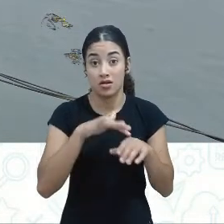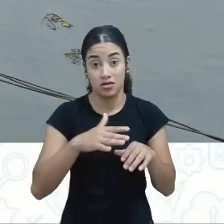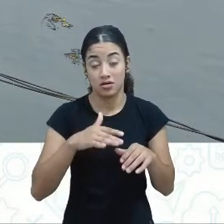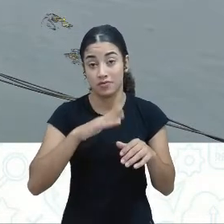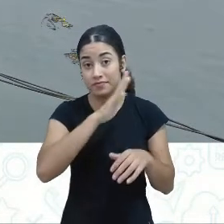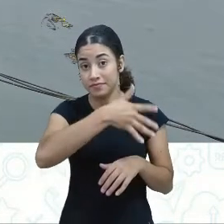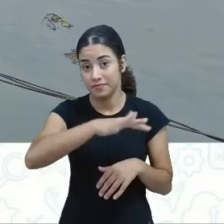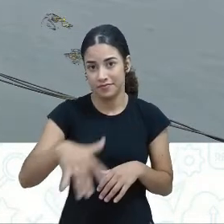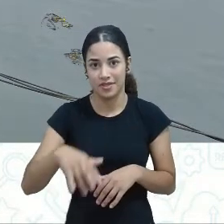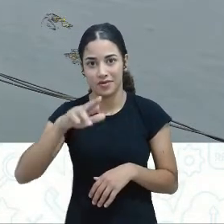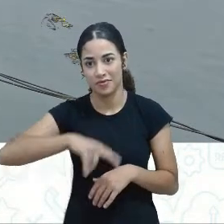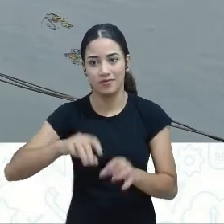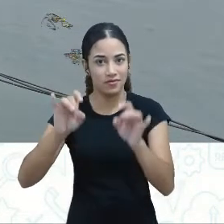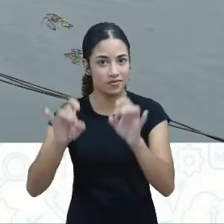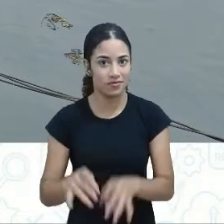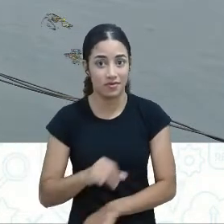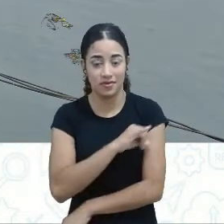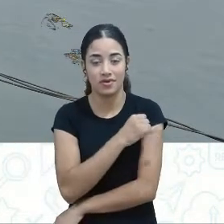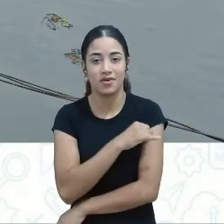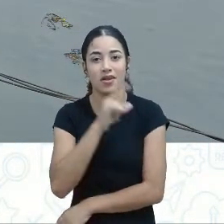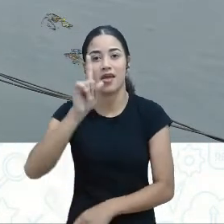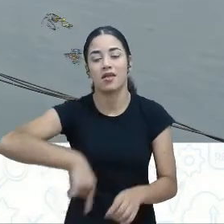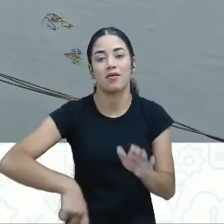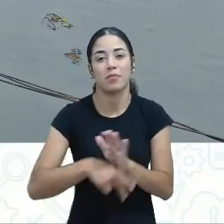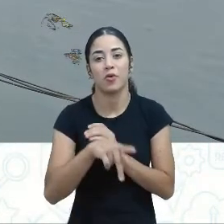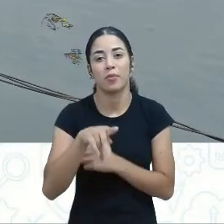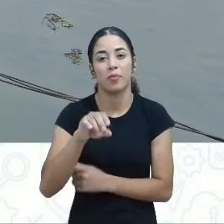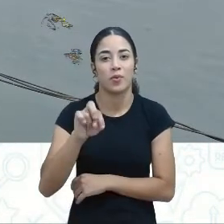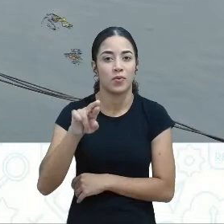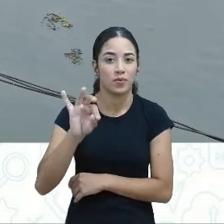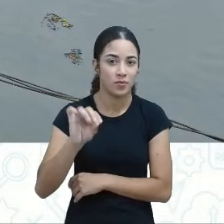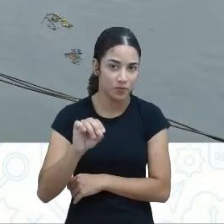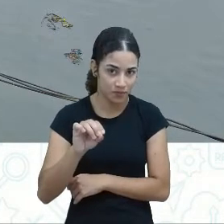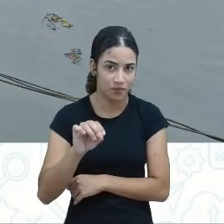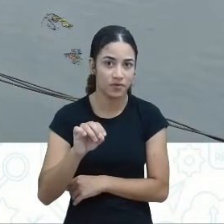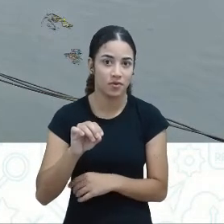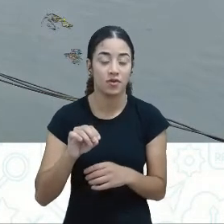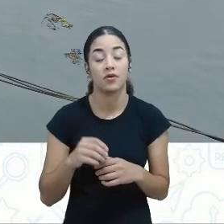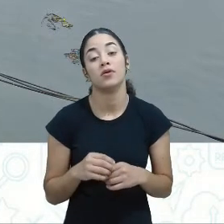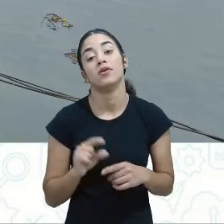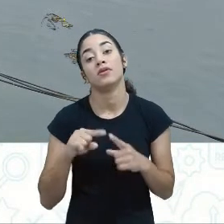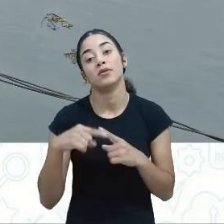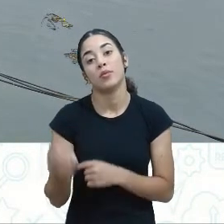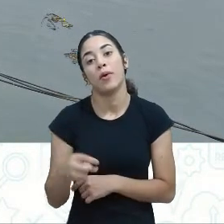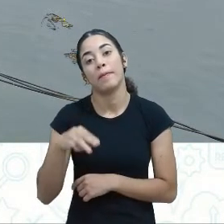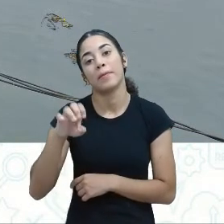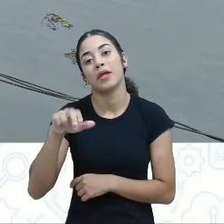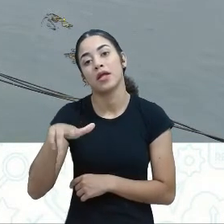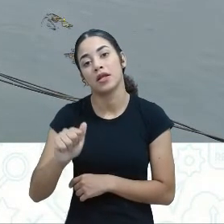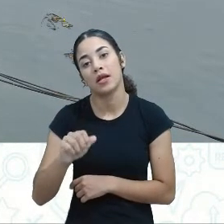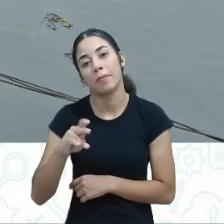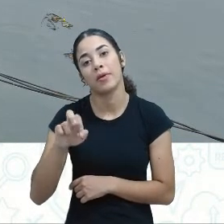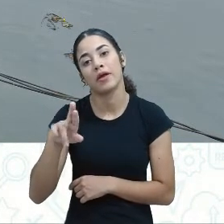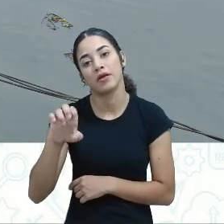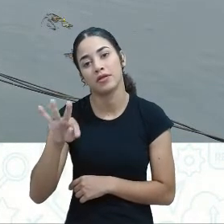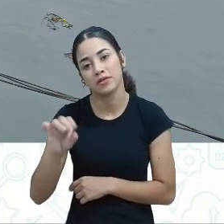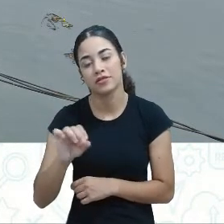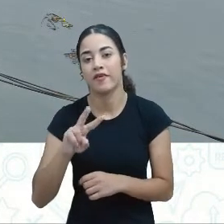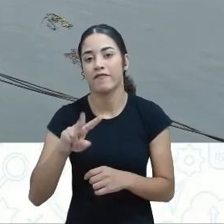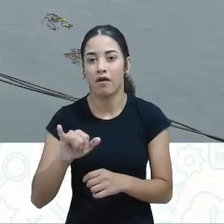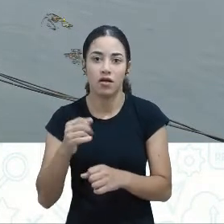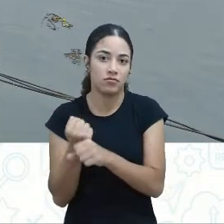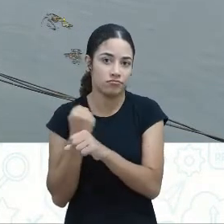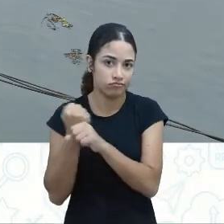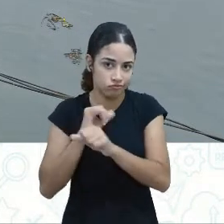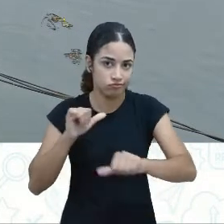área tão privilegiada. O Rio de Janeiro era do porto. Foi preciso depois, né, Mena Barreto fazer uma reforma, uma urbanização no Rio de Janeiro. Acho que você já